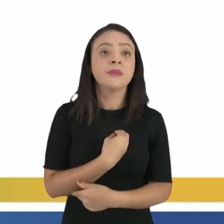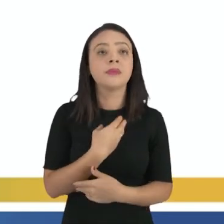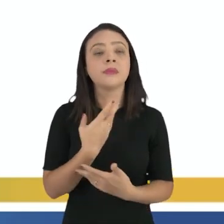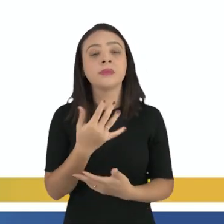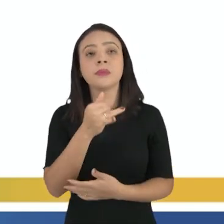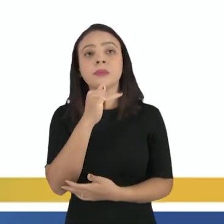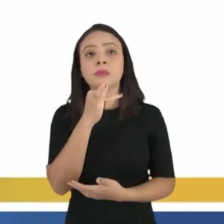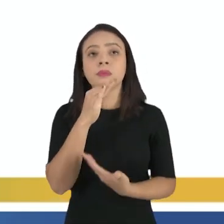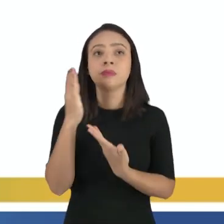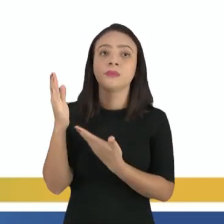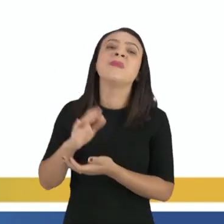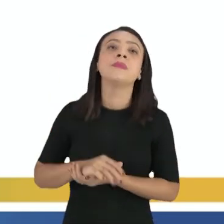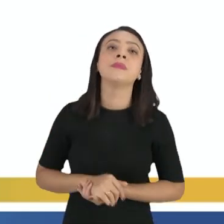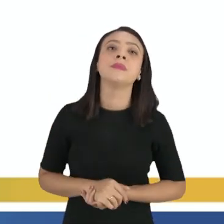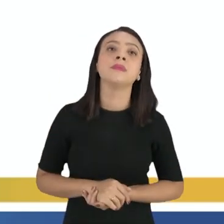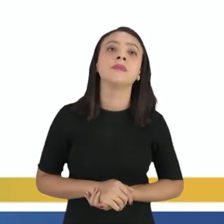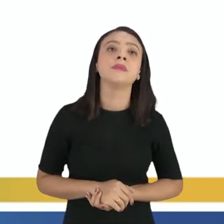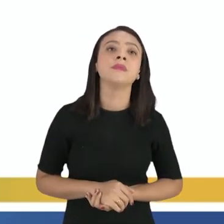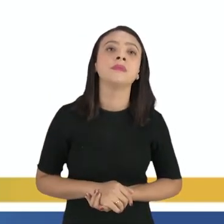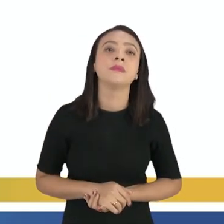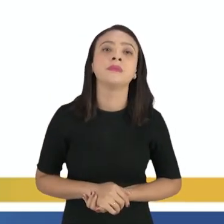vê no exemplo, o nosso